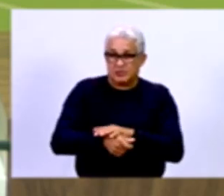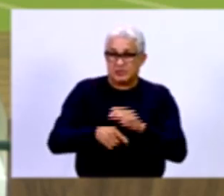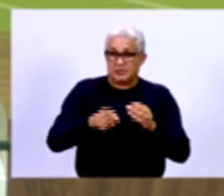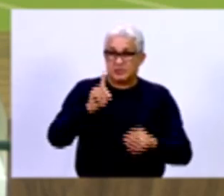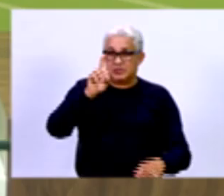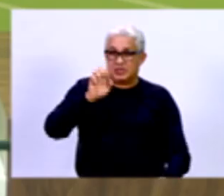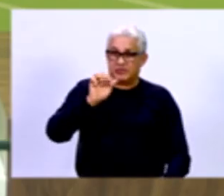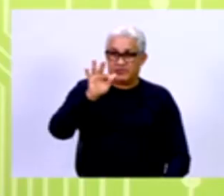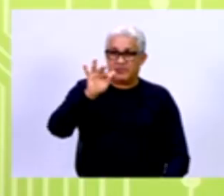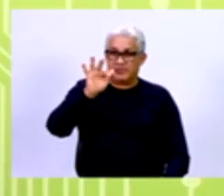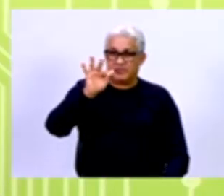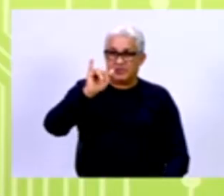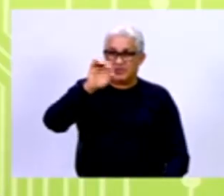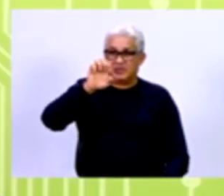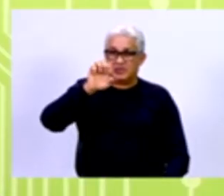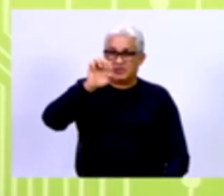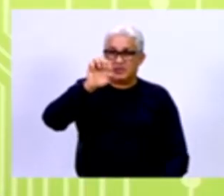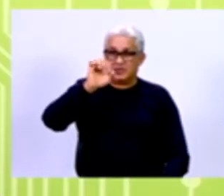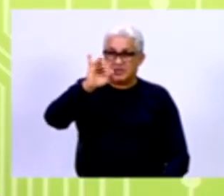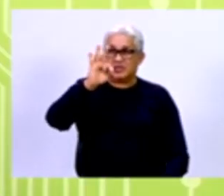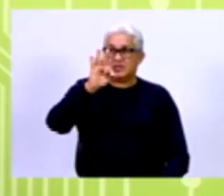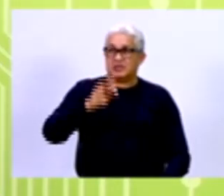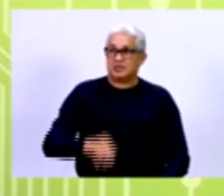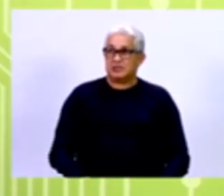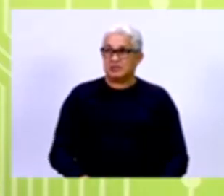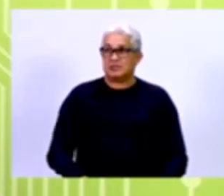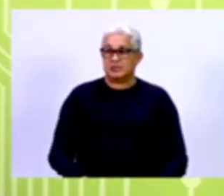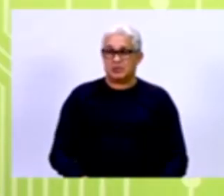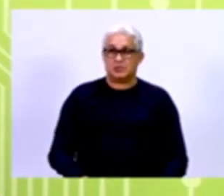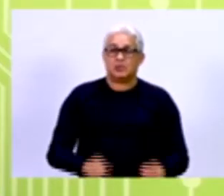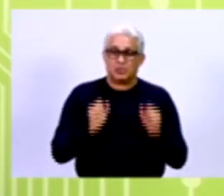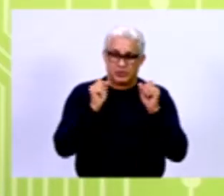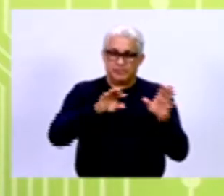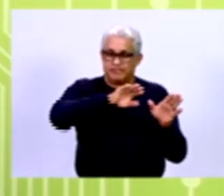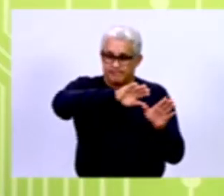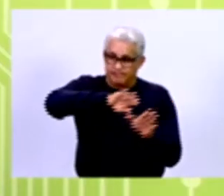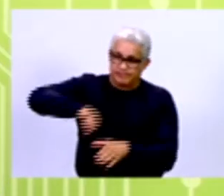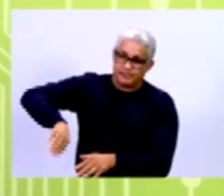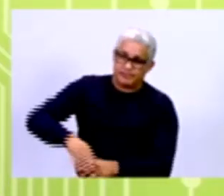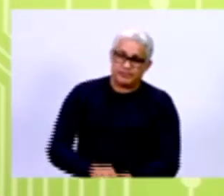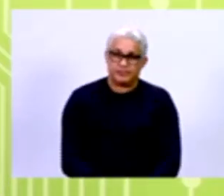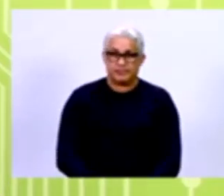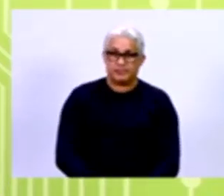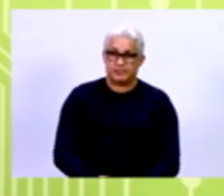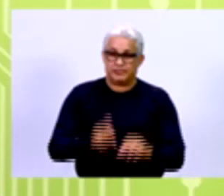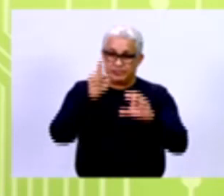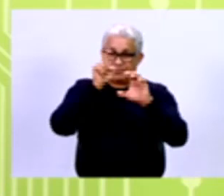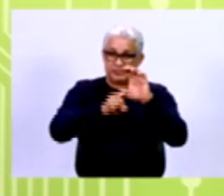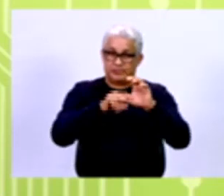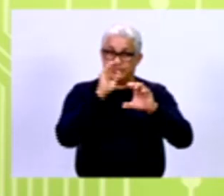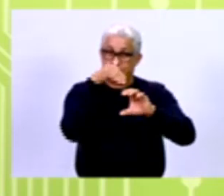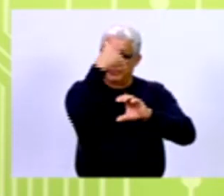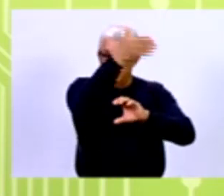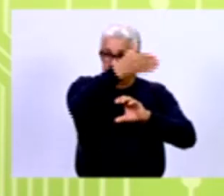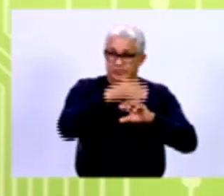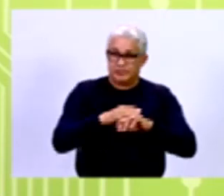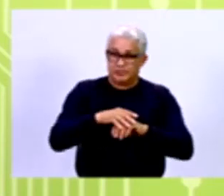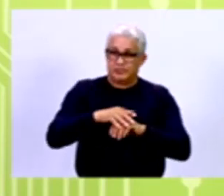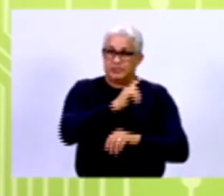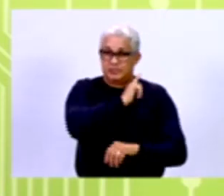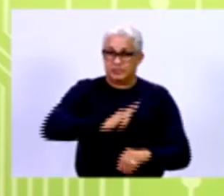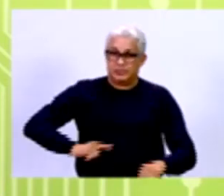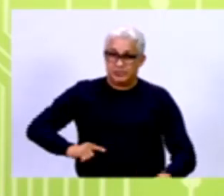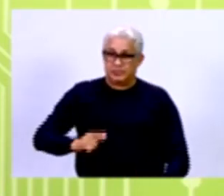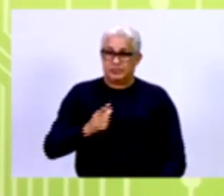orçamentários. Ok. Então, excluindo a possibilidade de endividamento externo, o governo só tem duas fontes